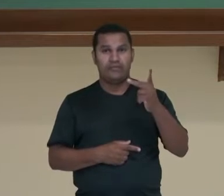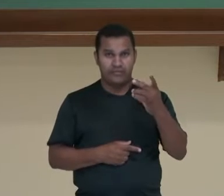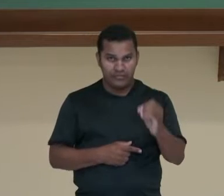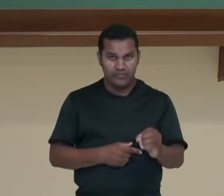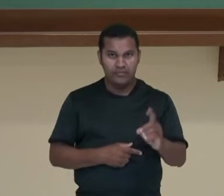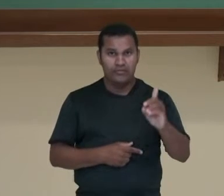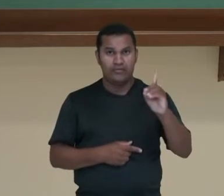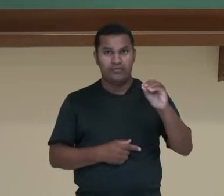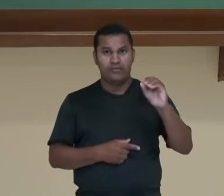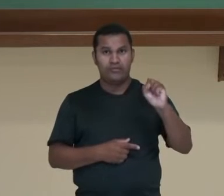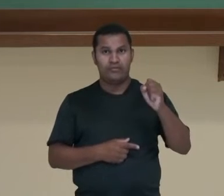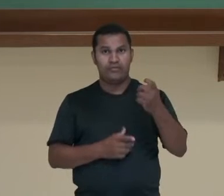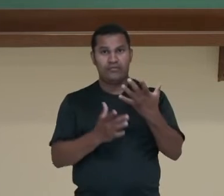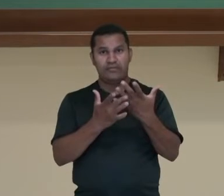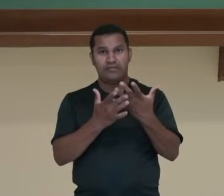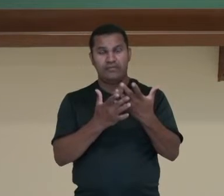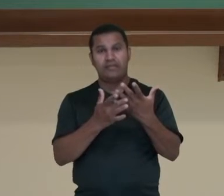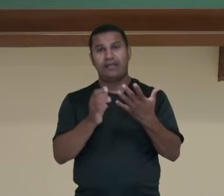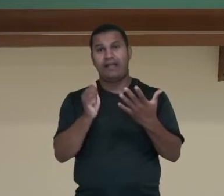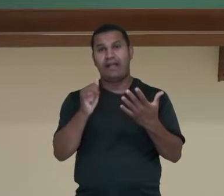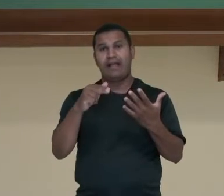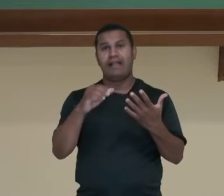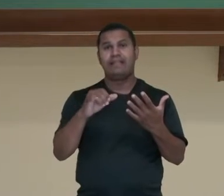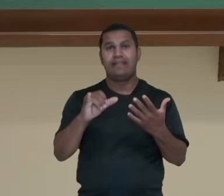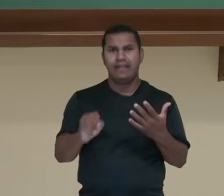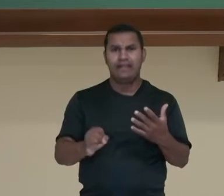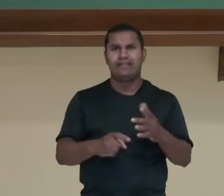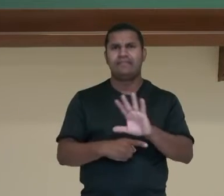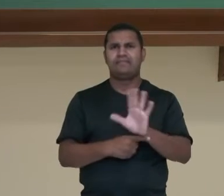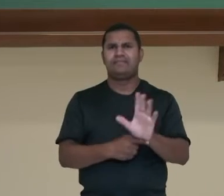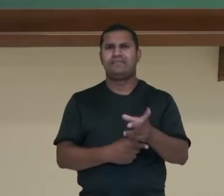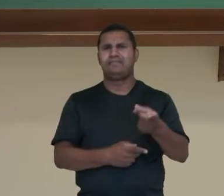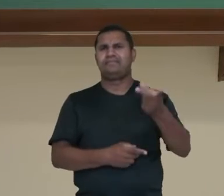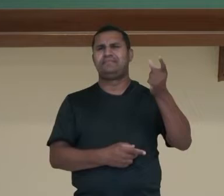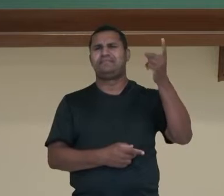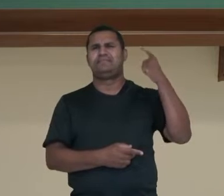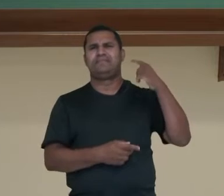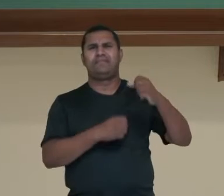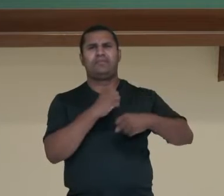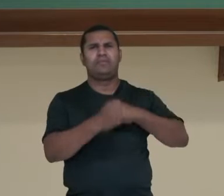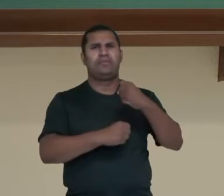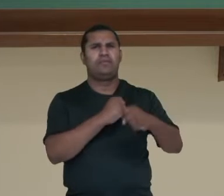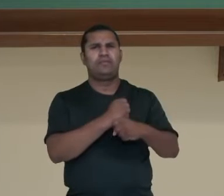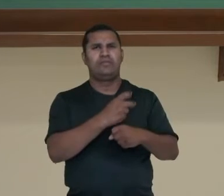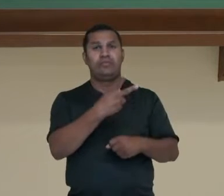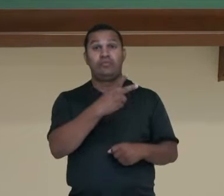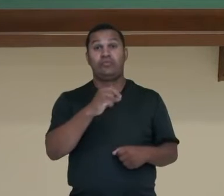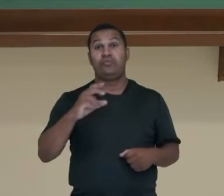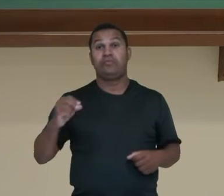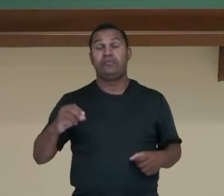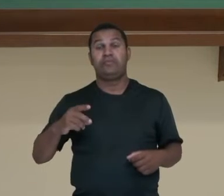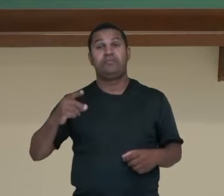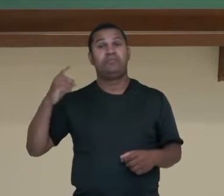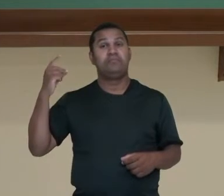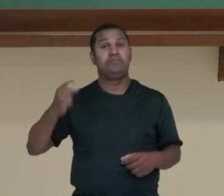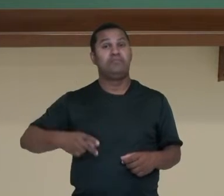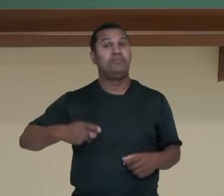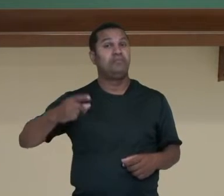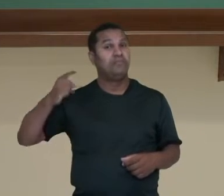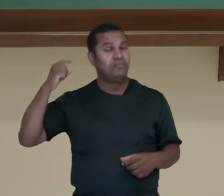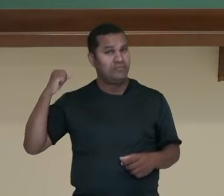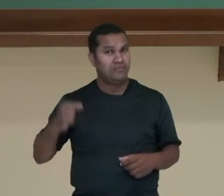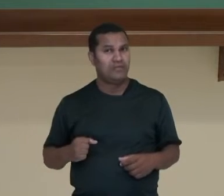Anos 2000, tem alguns de vocês... Alguns não, a maioria de vocês não era nem nascido ainda. Só que tinha uma coisa que eu achava